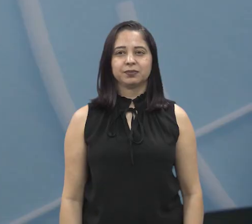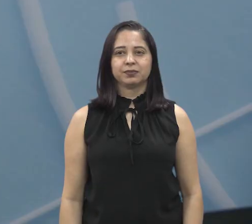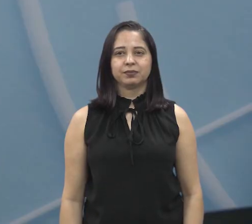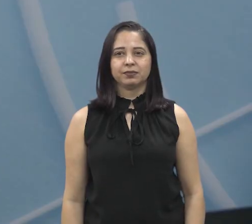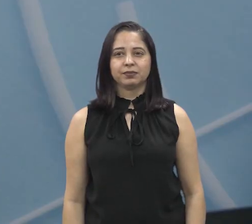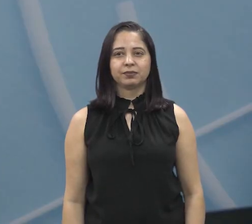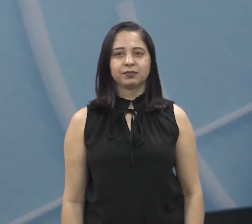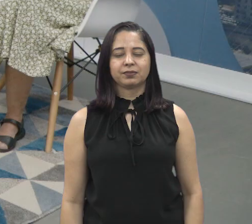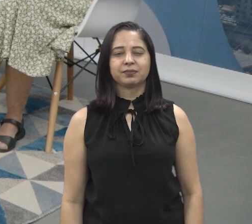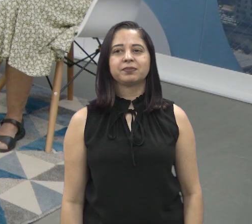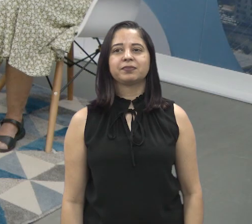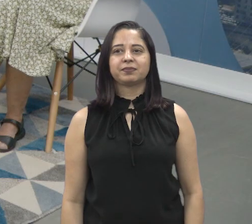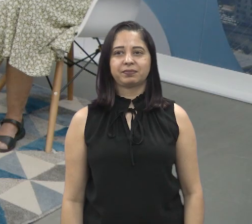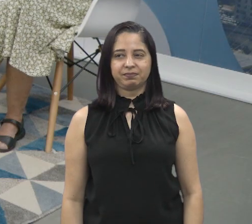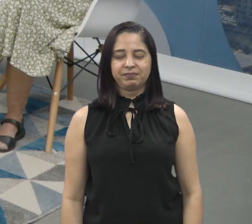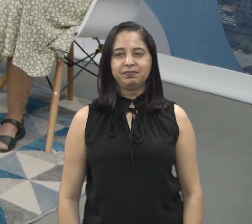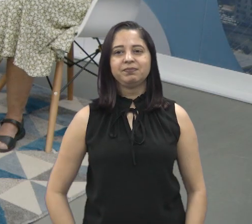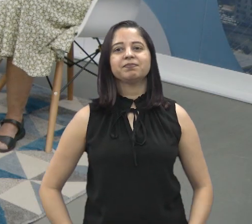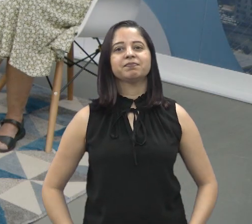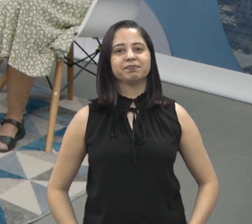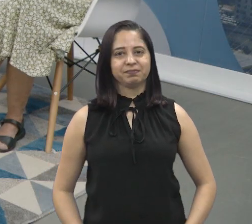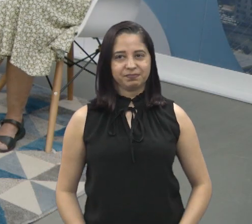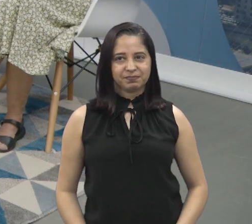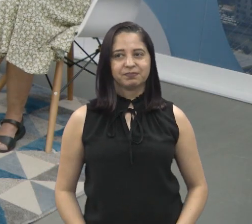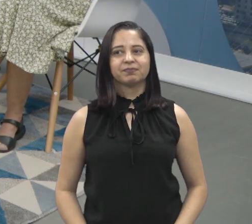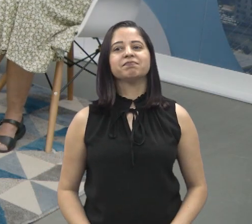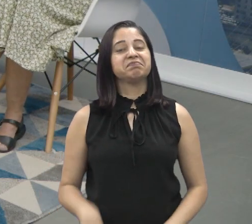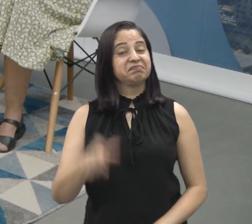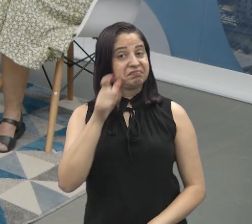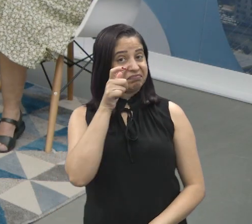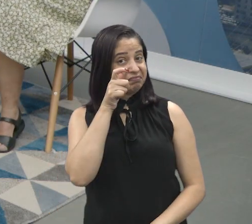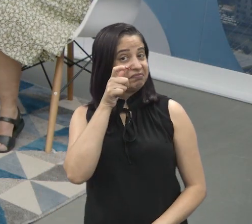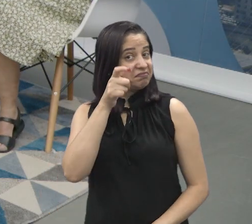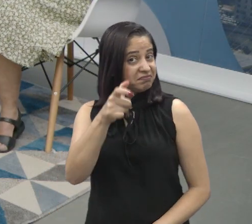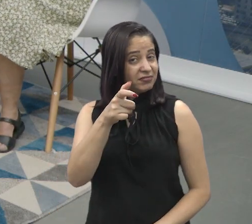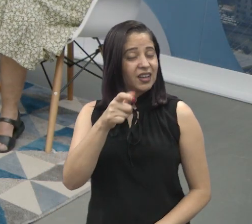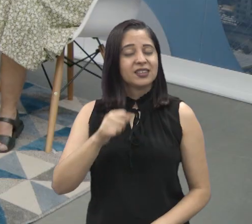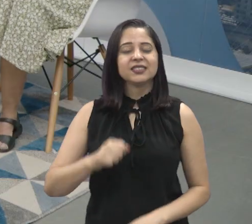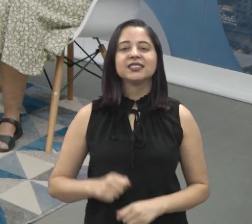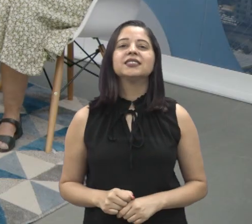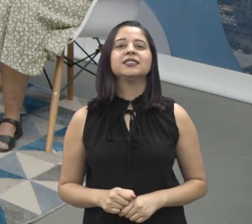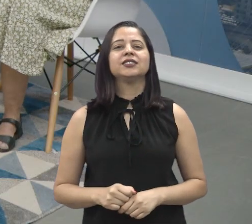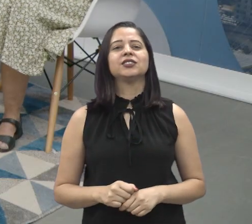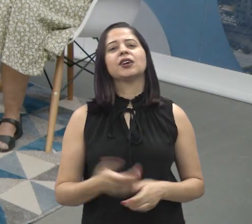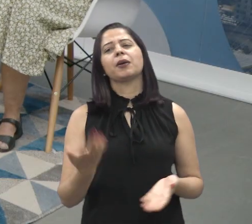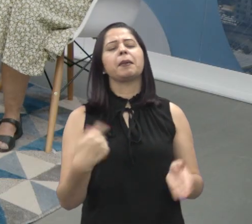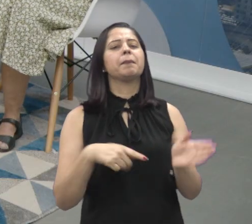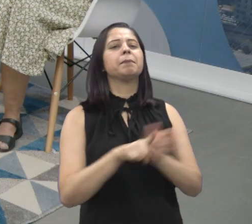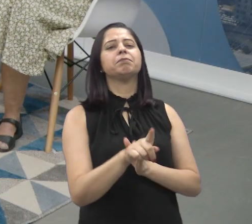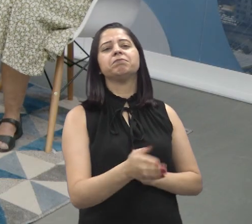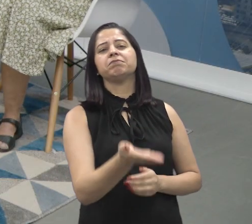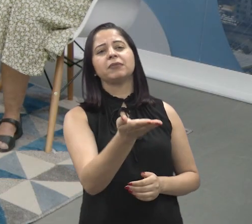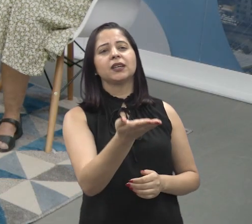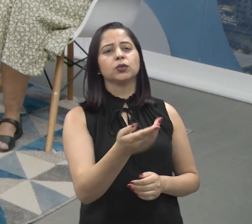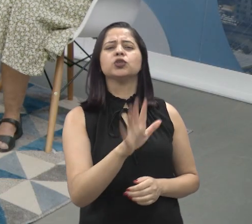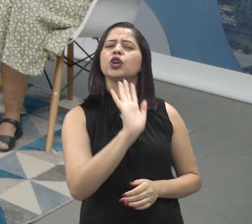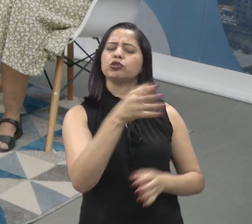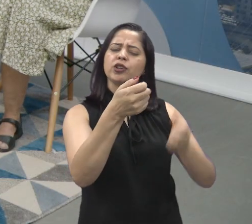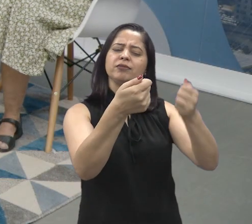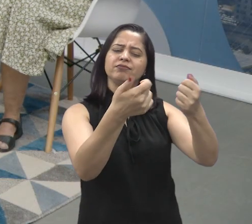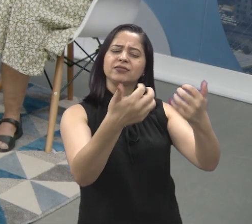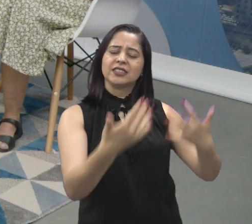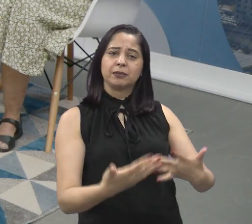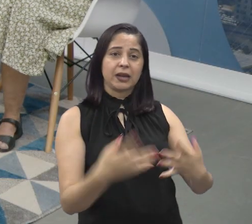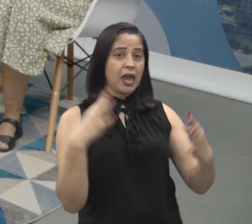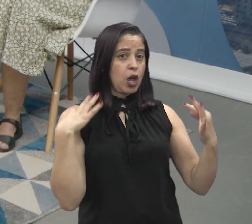Tá aí, então, né? Bem interessante. Jaqueline, começar com você é isso, né? A gente fez uma breve introdução. O turismo cultural, ele tem